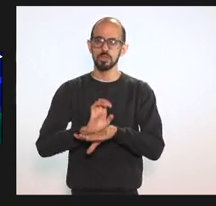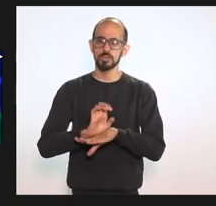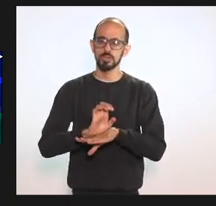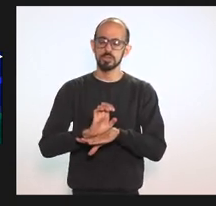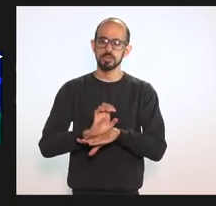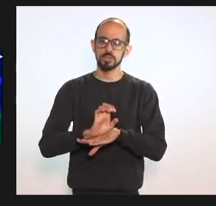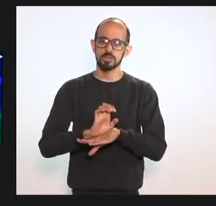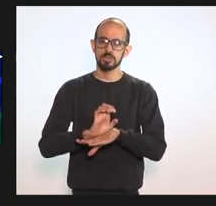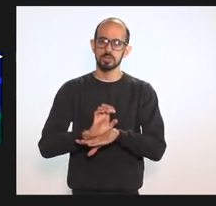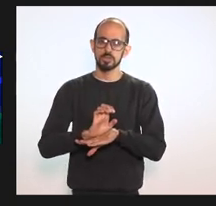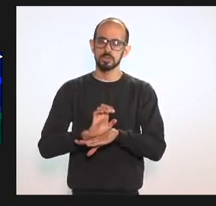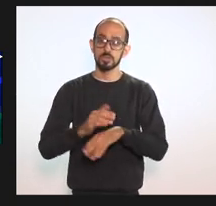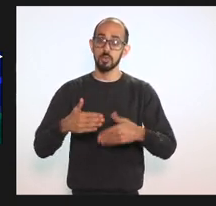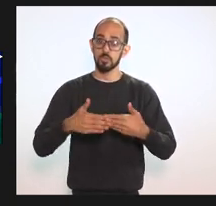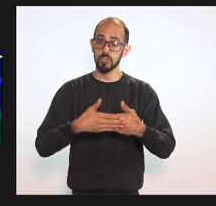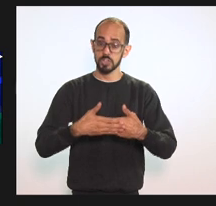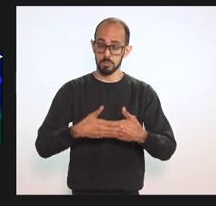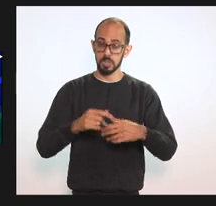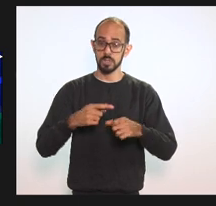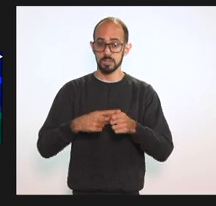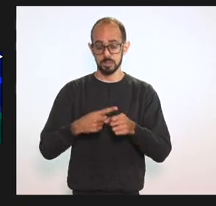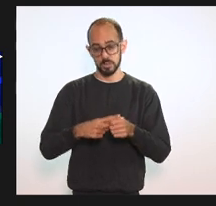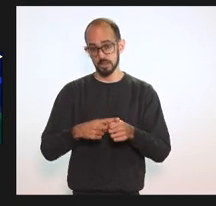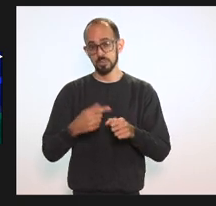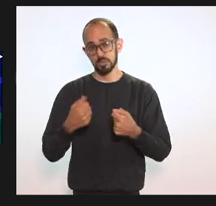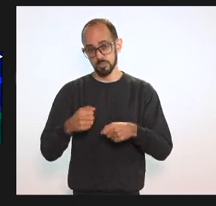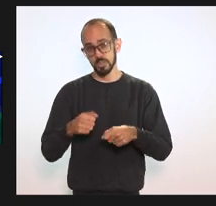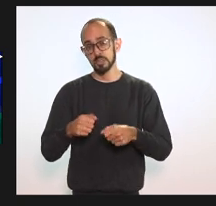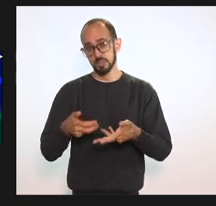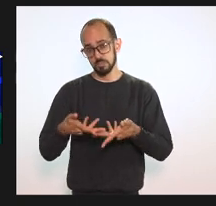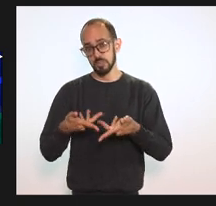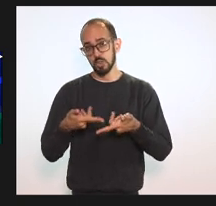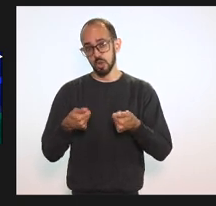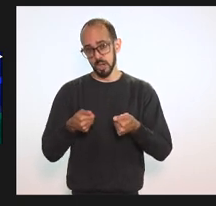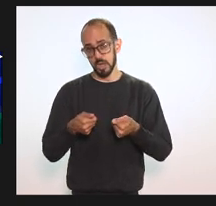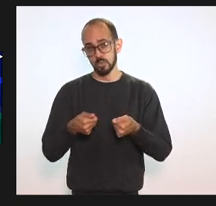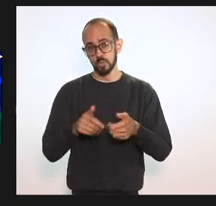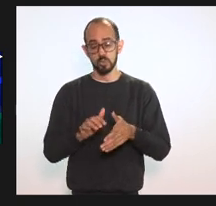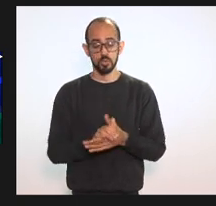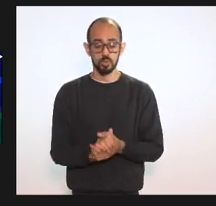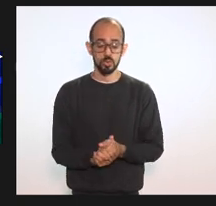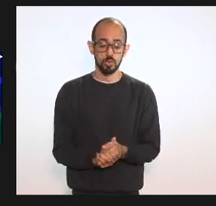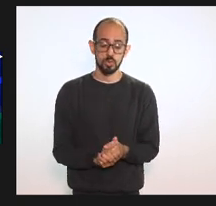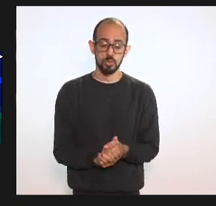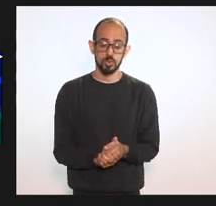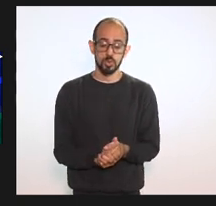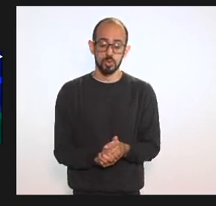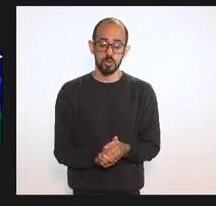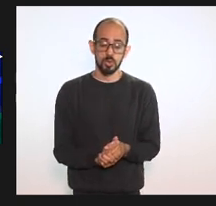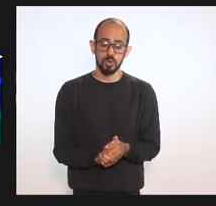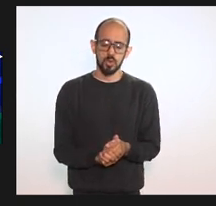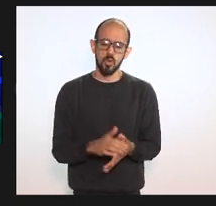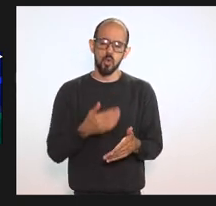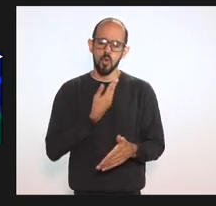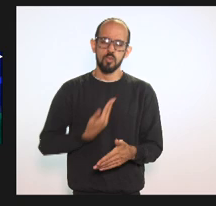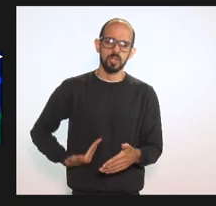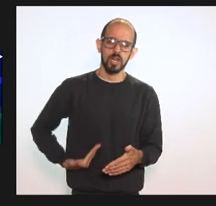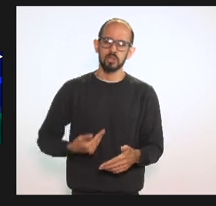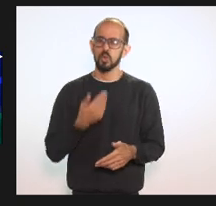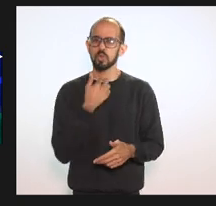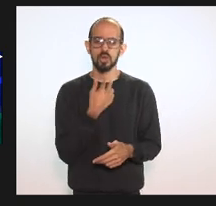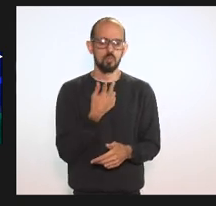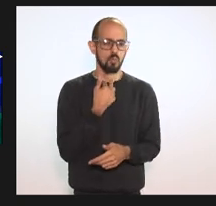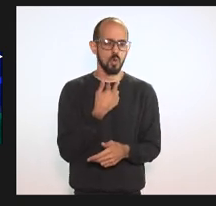e que precisa ser aperfeiçoado né o governador ele não pode